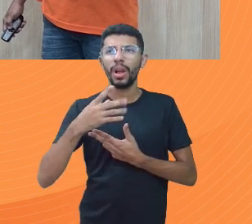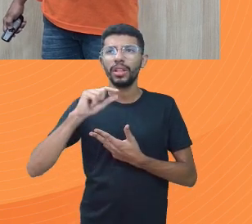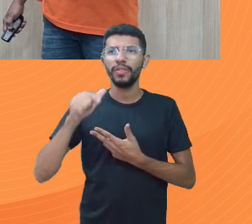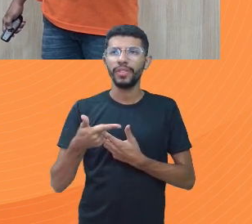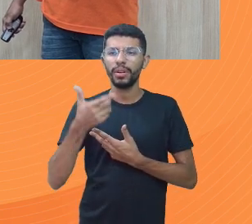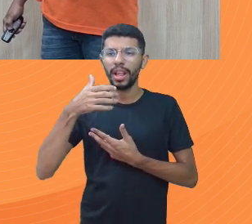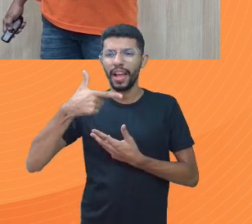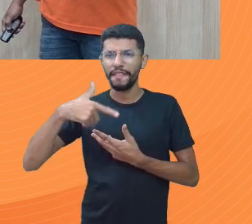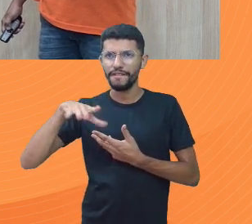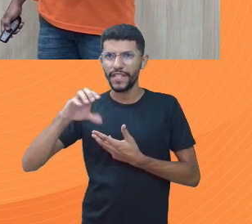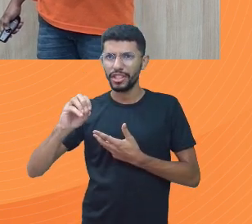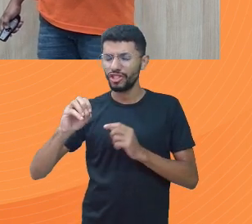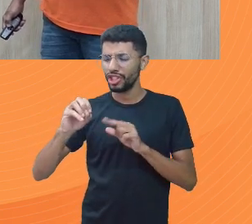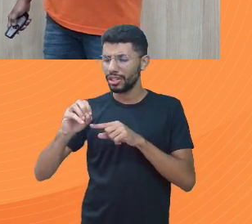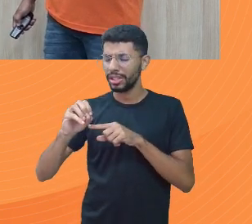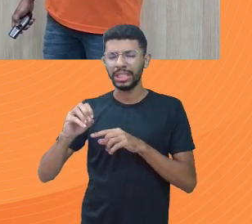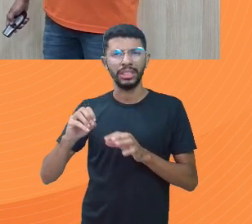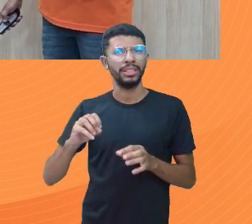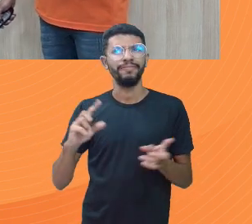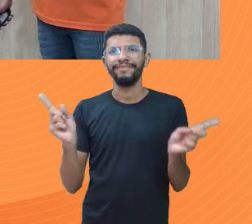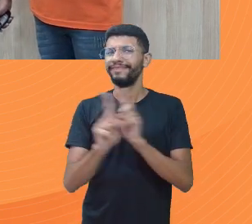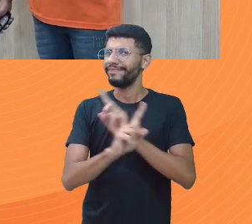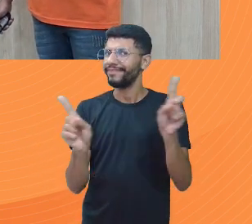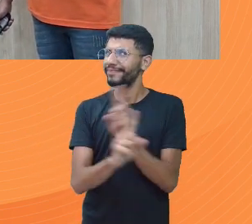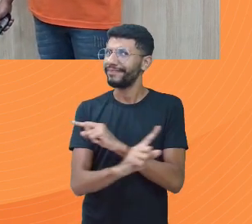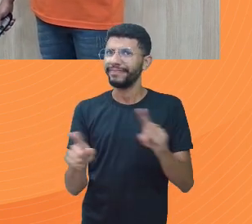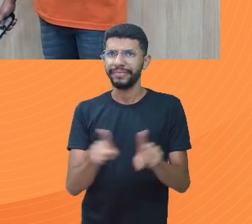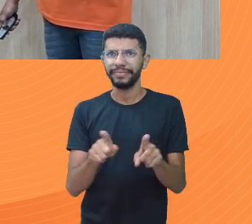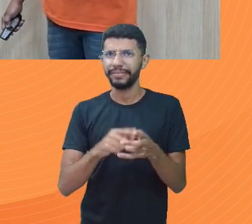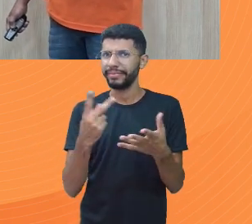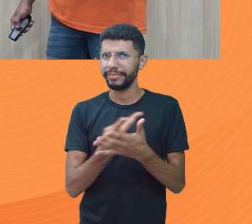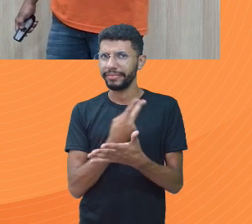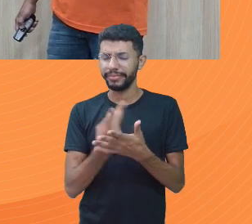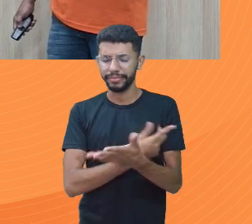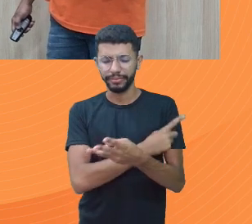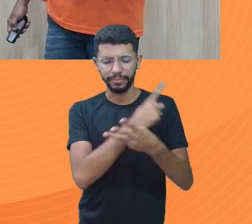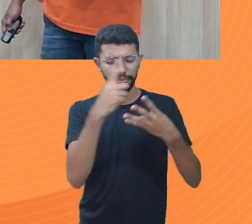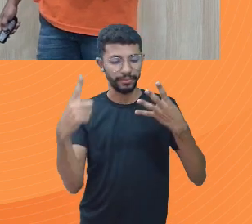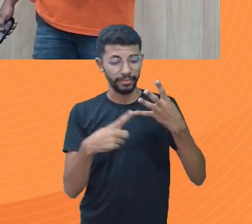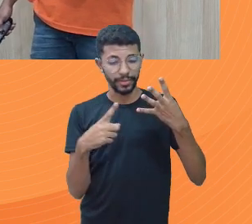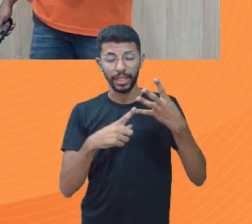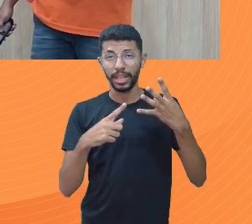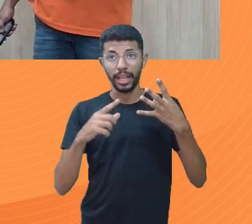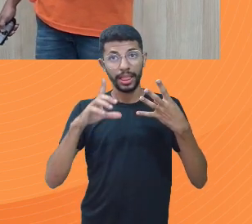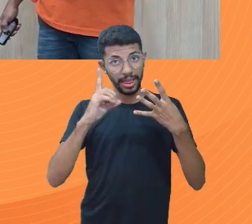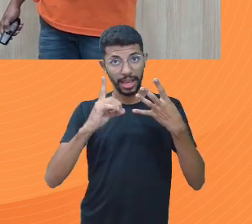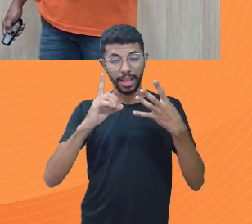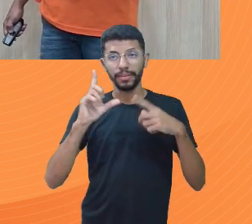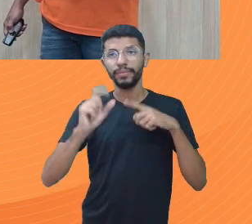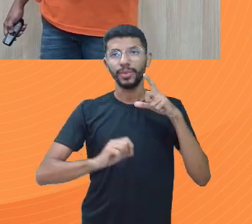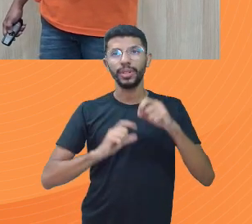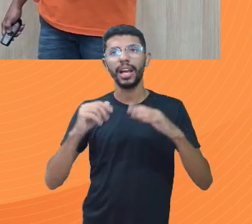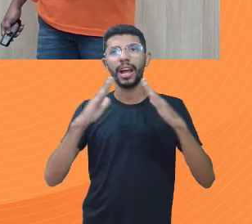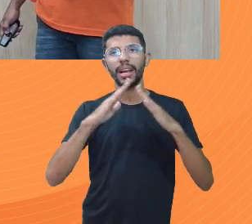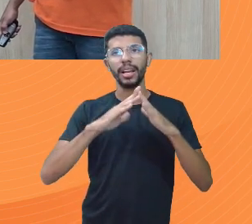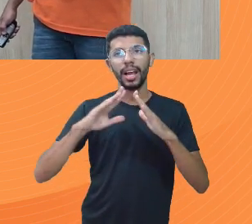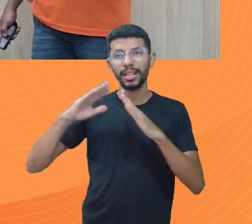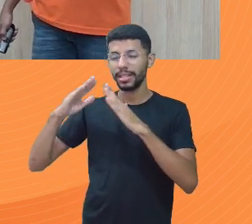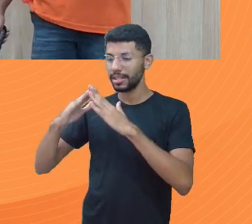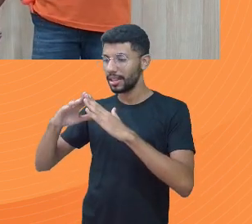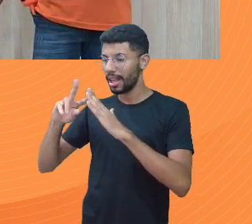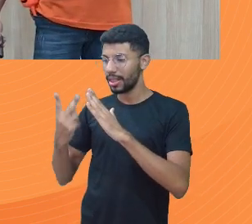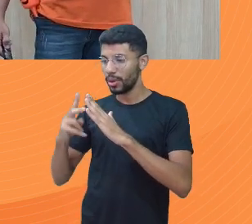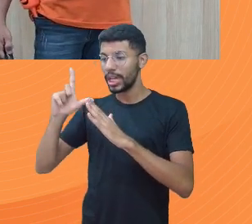a 4,20. Também não, o resultado deu diferente. Letra D, a casa 2 é